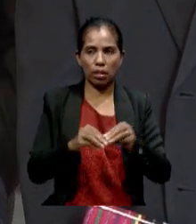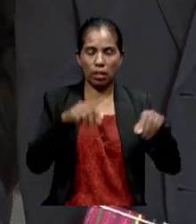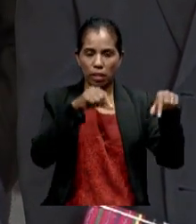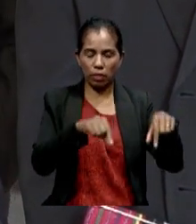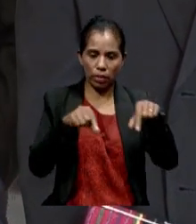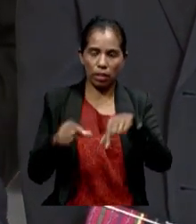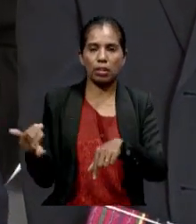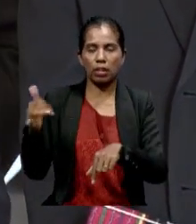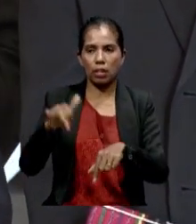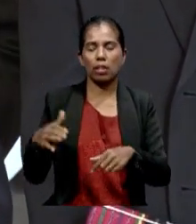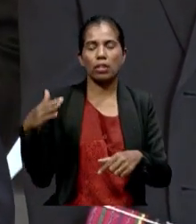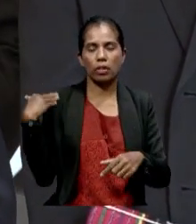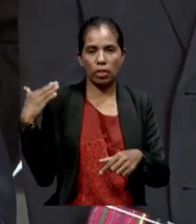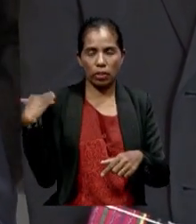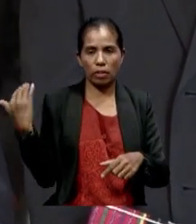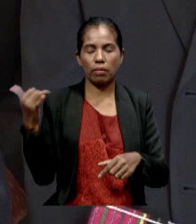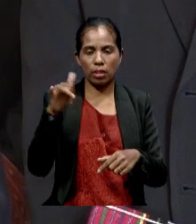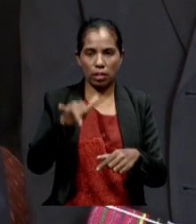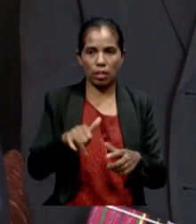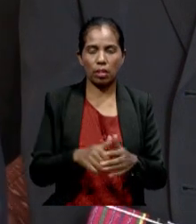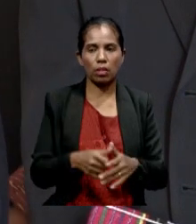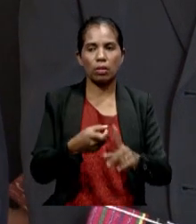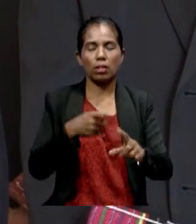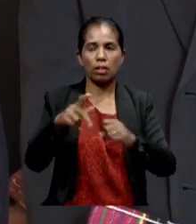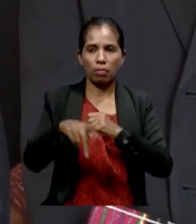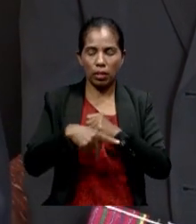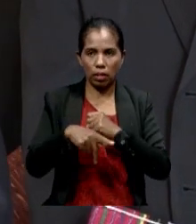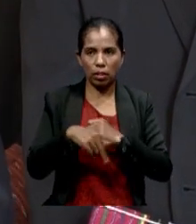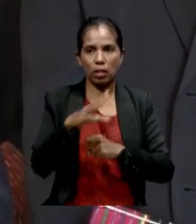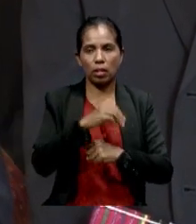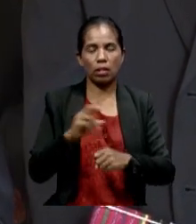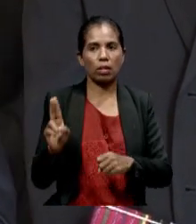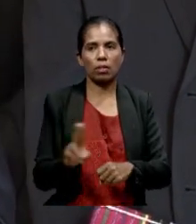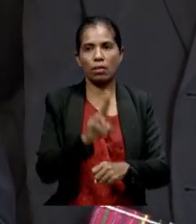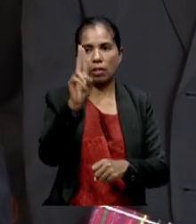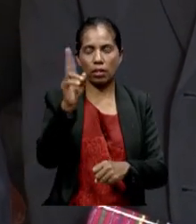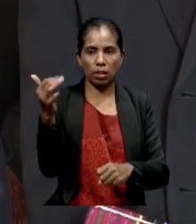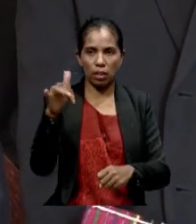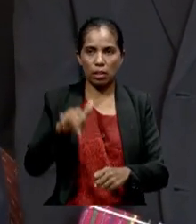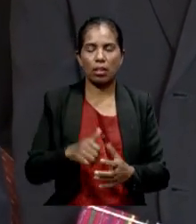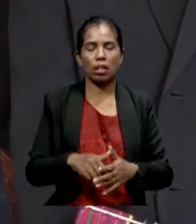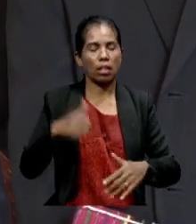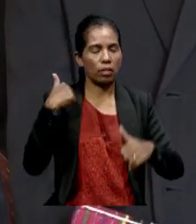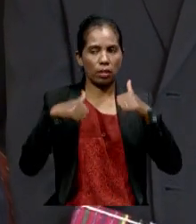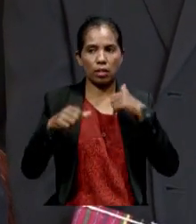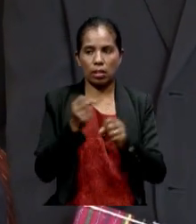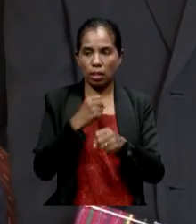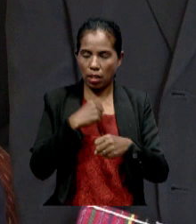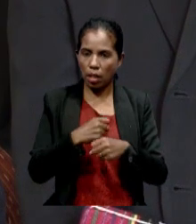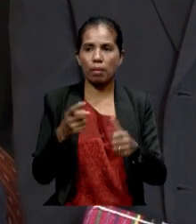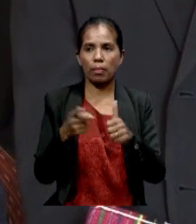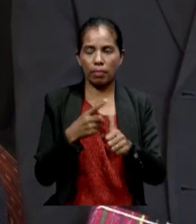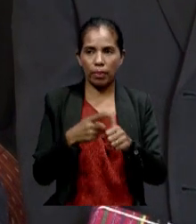Sira, Juven Sira Rússia Partido, numa Universidade Sira, atividade na UBS Halo, primeiro livro que